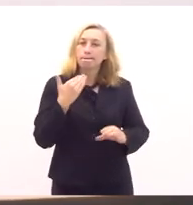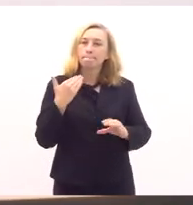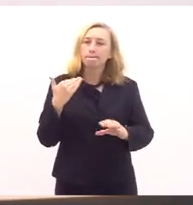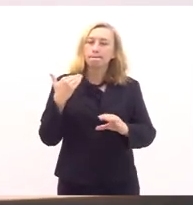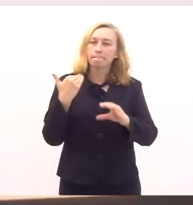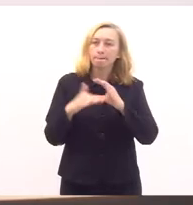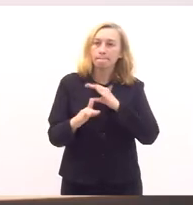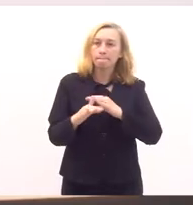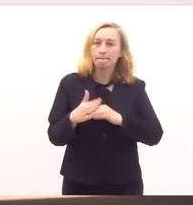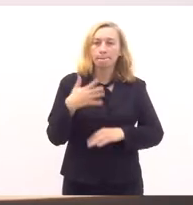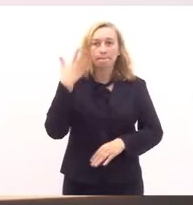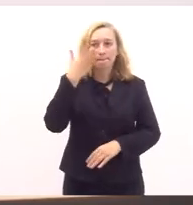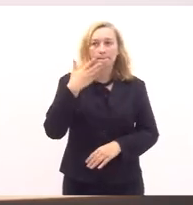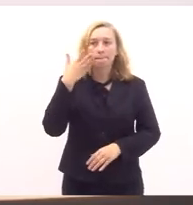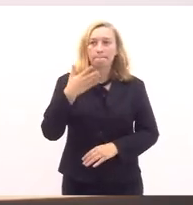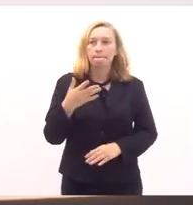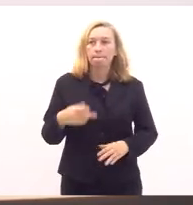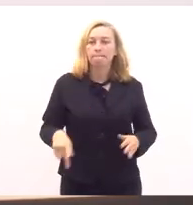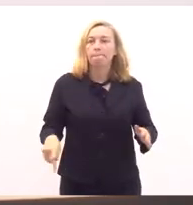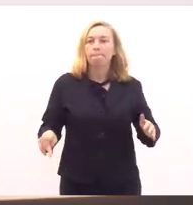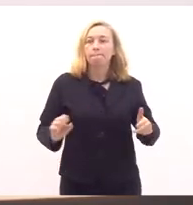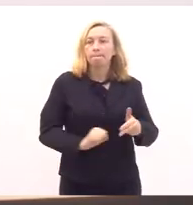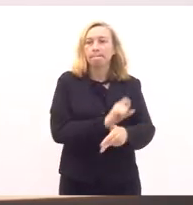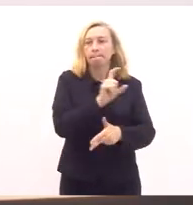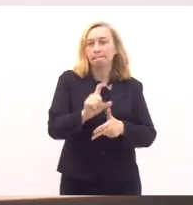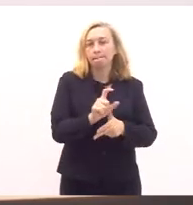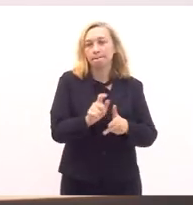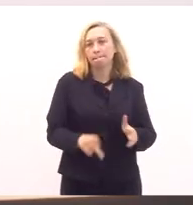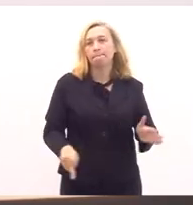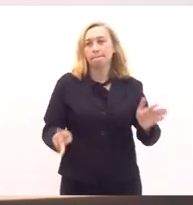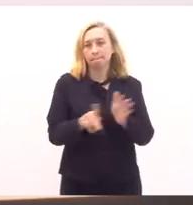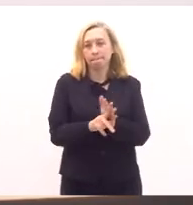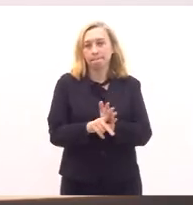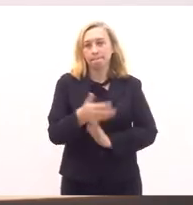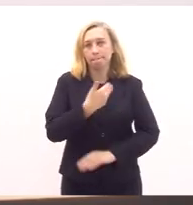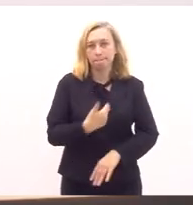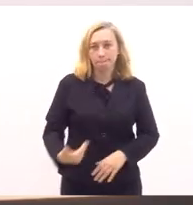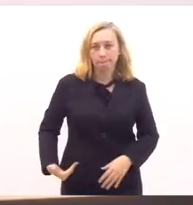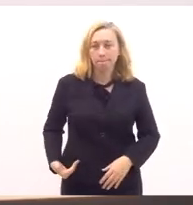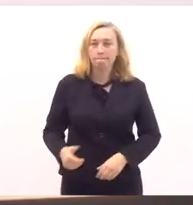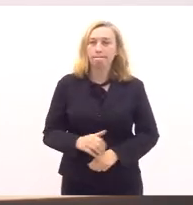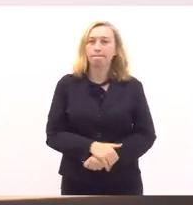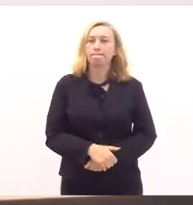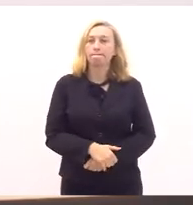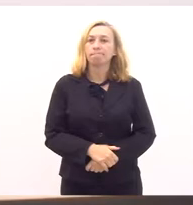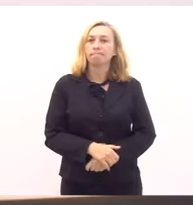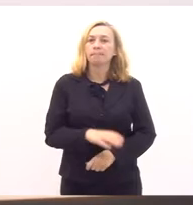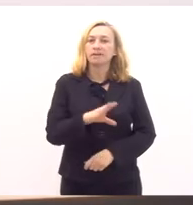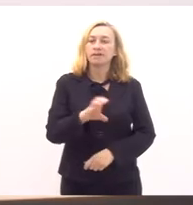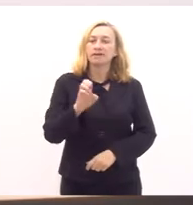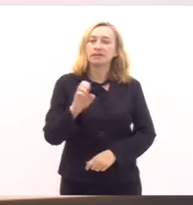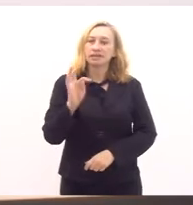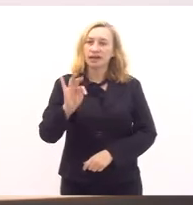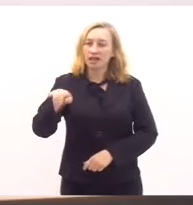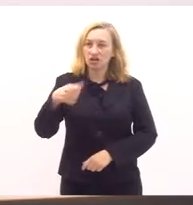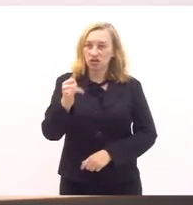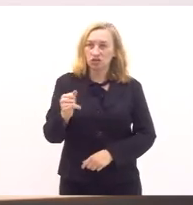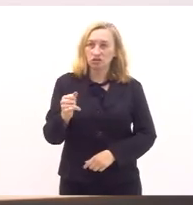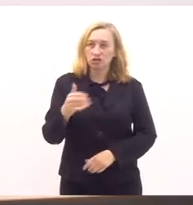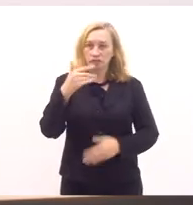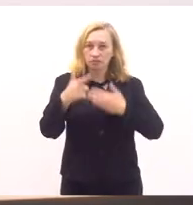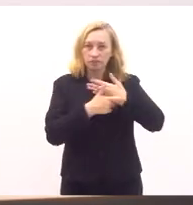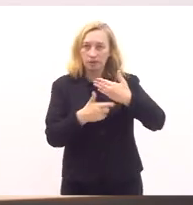mensagem é competência exclusiva do Poder Executivo, do governador do Estado do Rio de Janeiro. O CETERJ cumpriu o papel